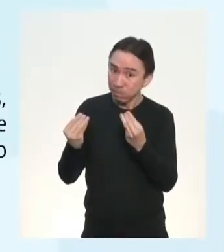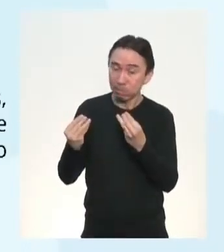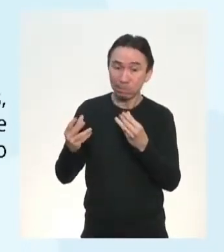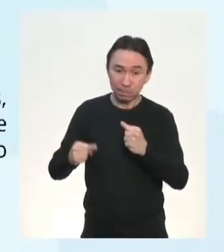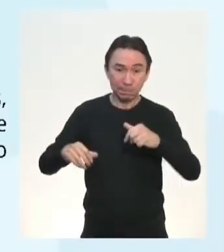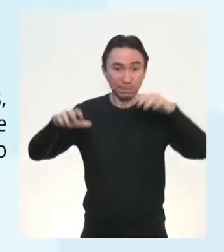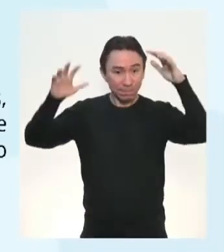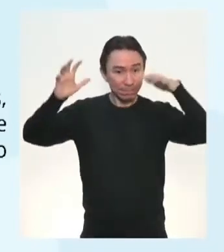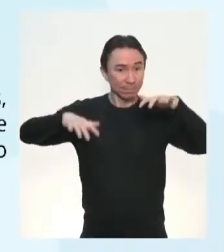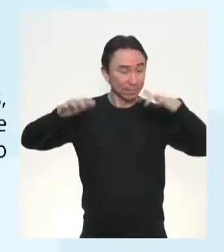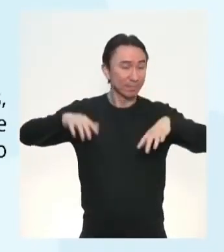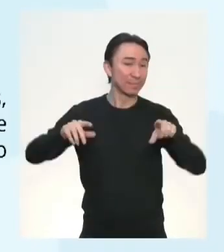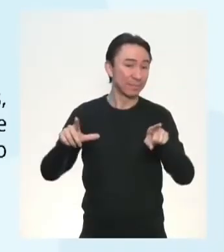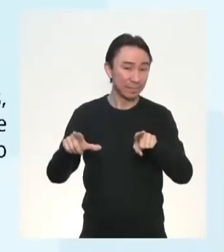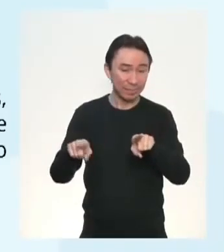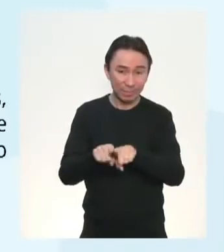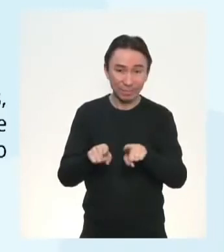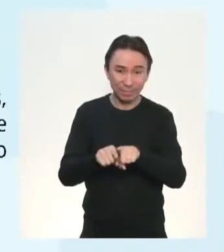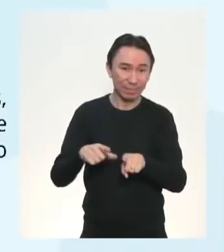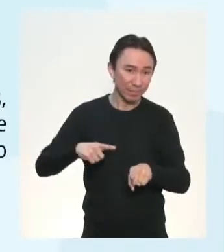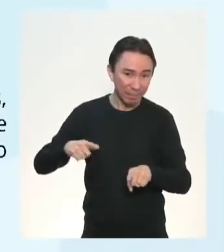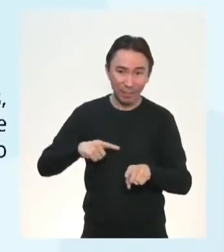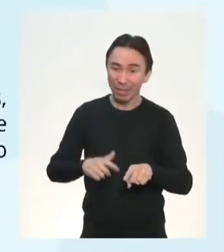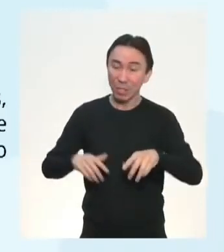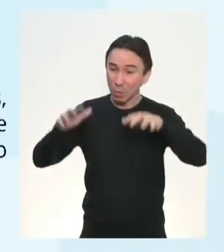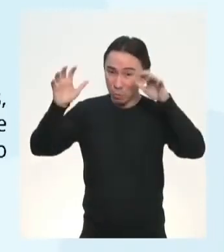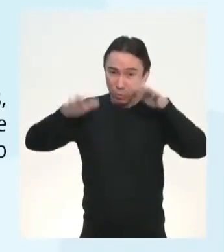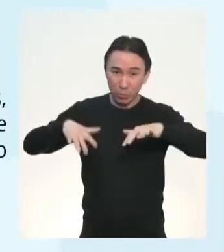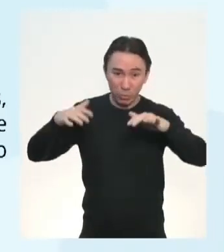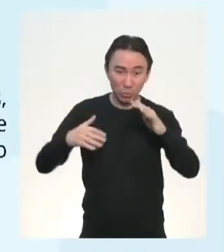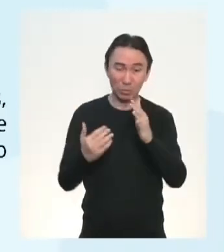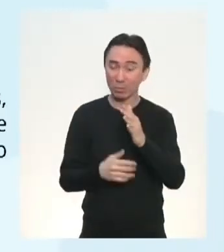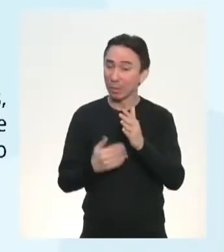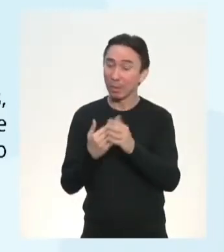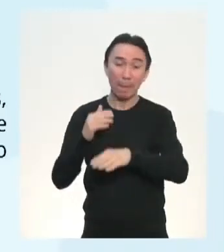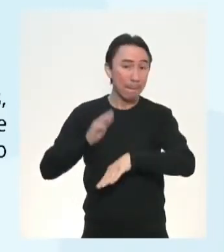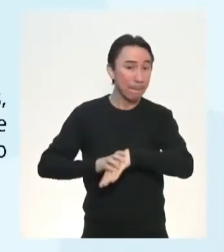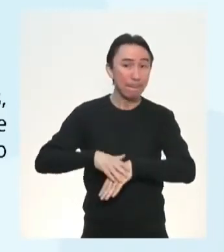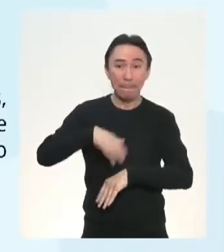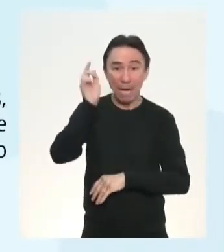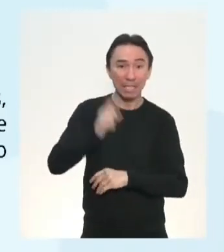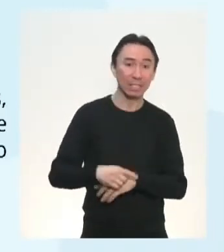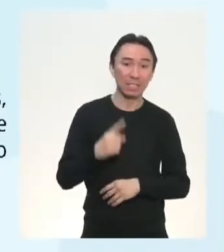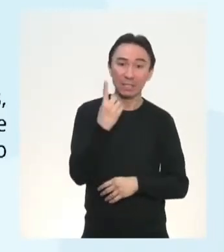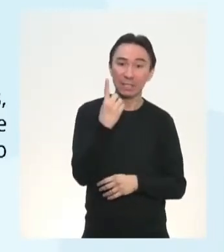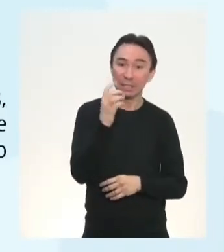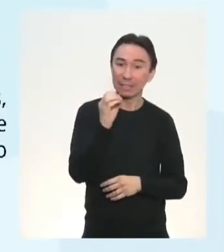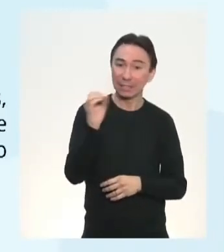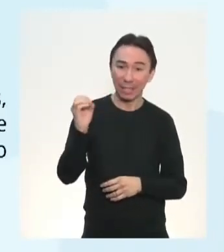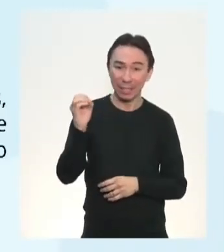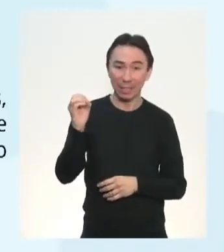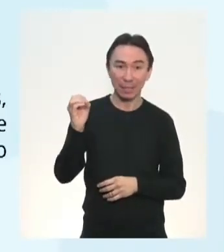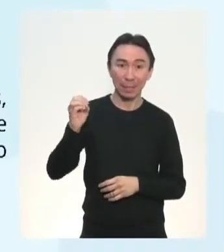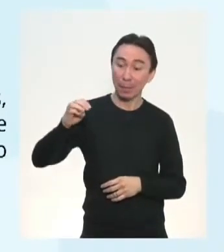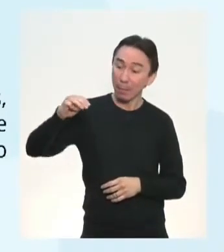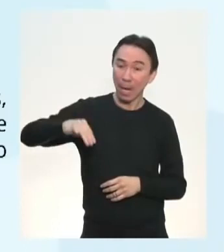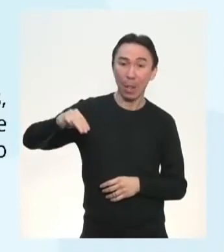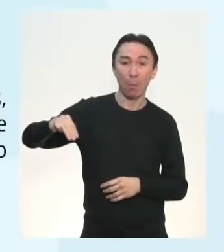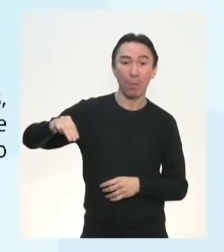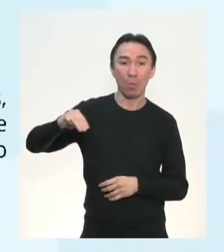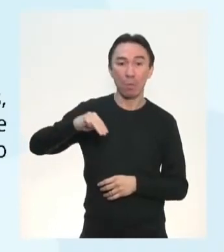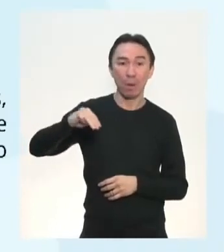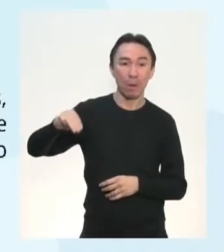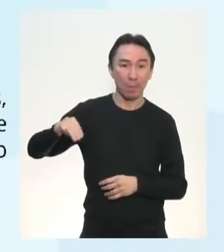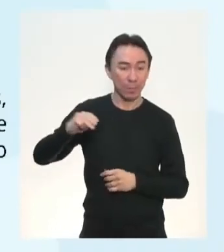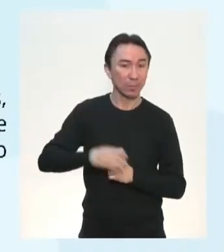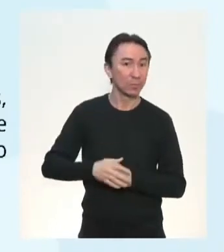de precipitação extrema com chuva acima de 100 milímetros dia, já é o maior nos últimos 20 anos. Então, os pares